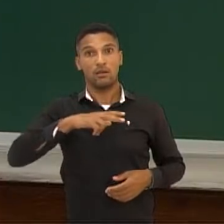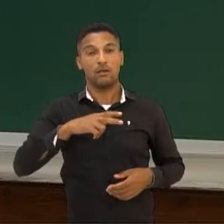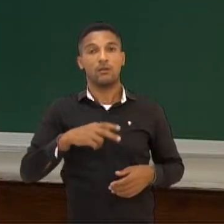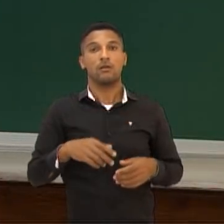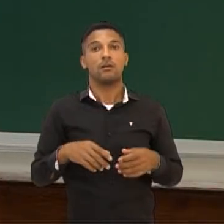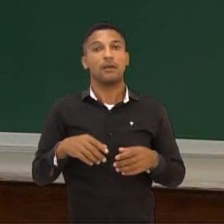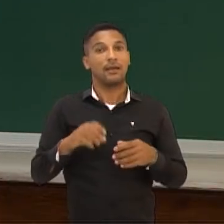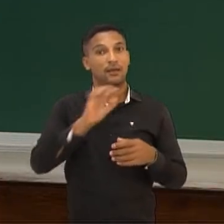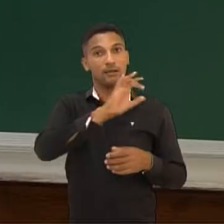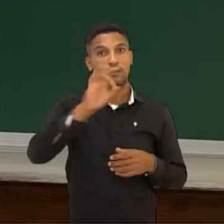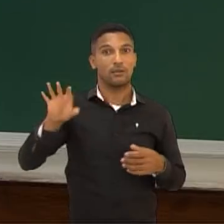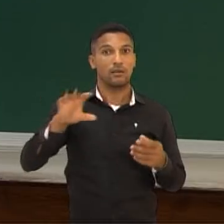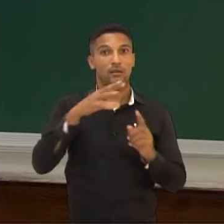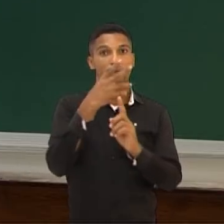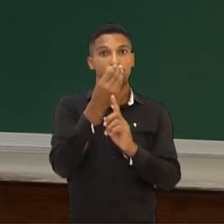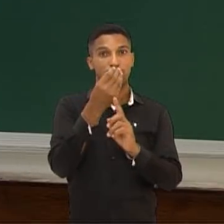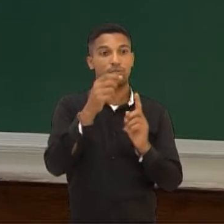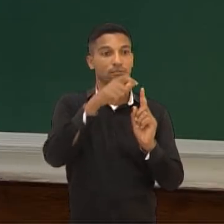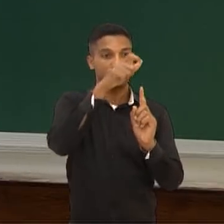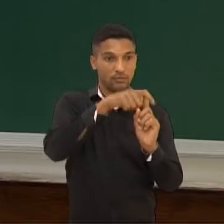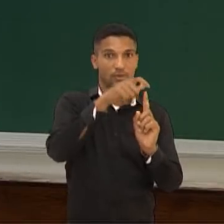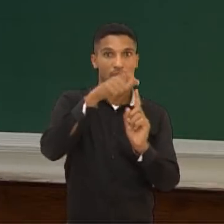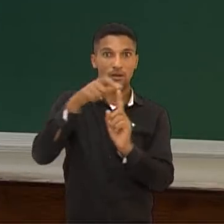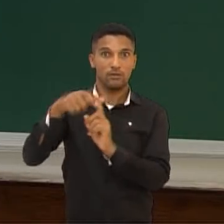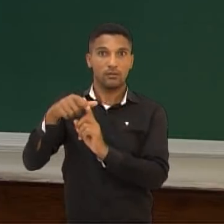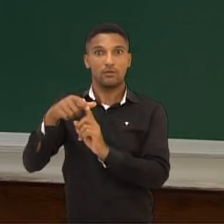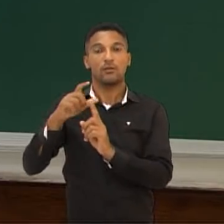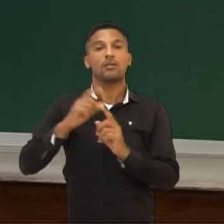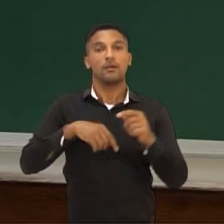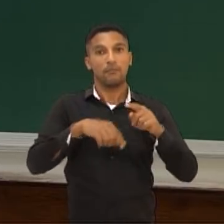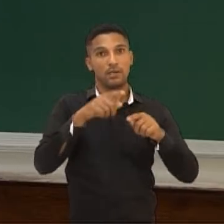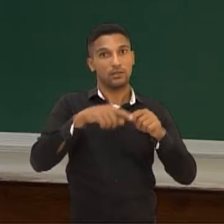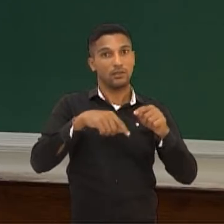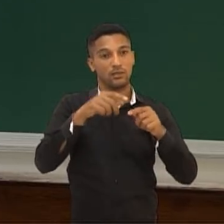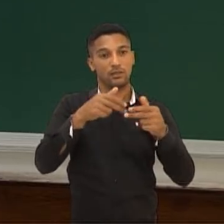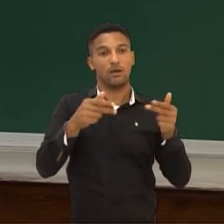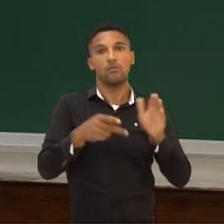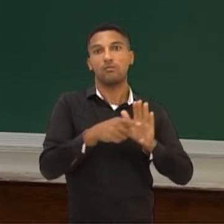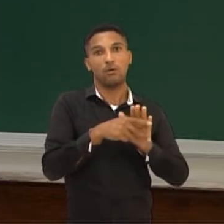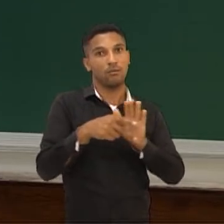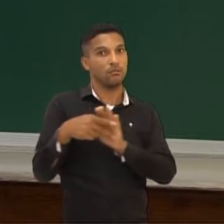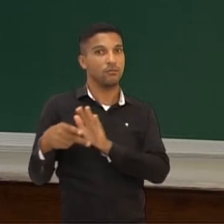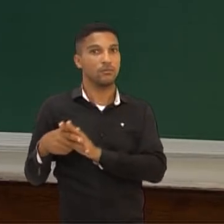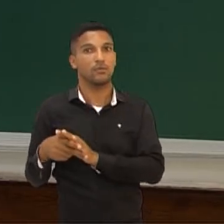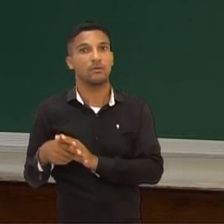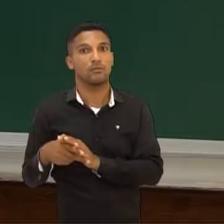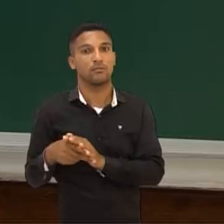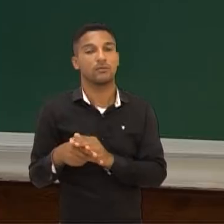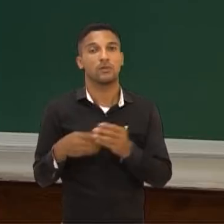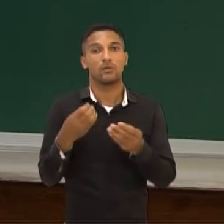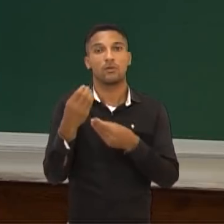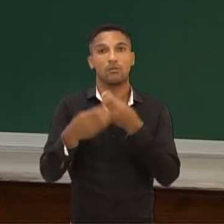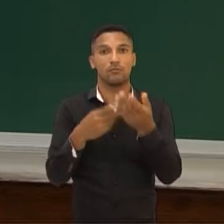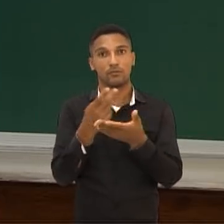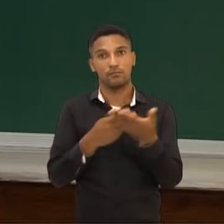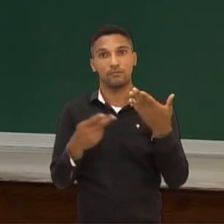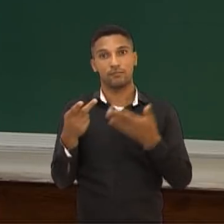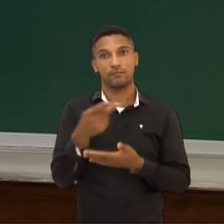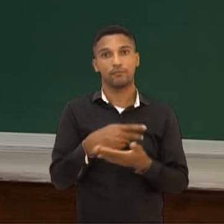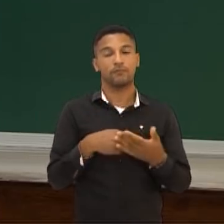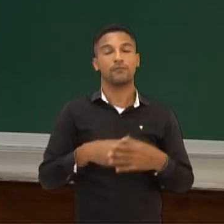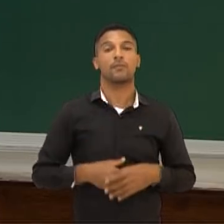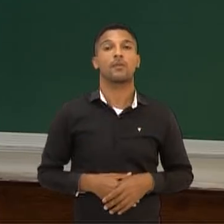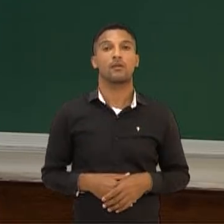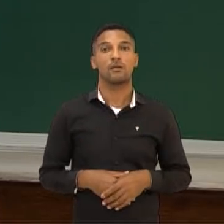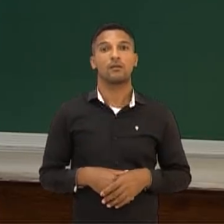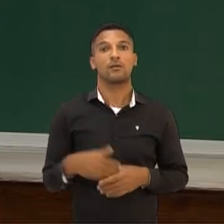que ele prefere na hora de criar a sua obra, né? O professor até deu o exemplo aqui da Flora, que aflorou na prof, e surgiu uma boneca, né?